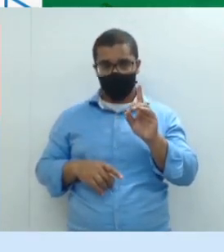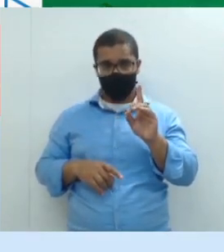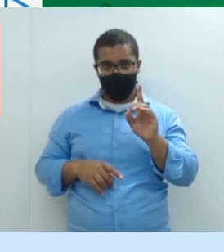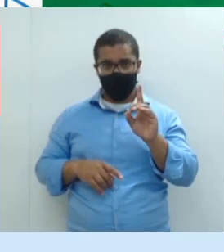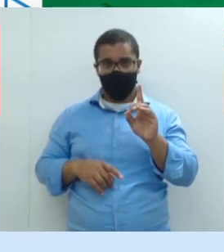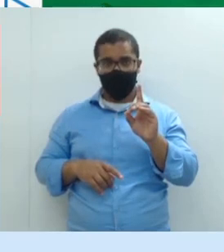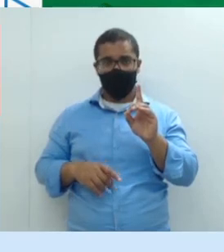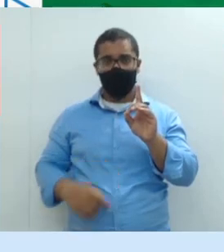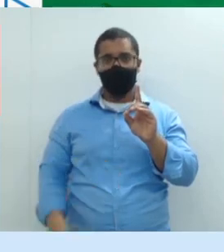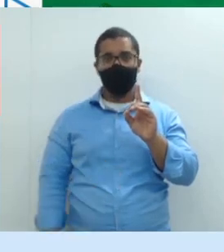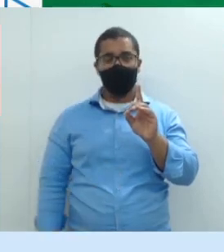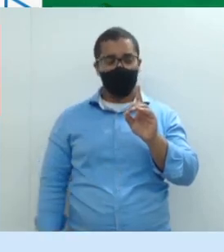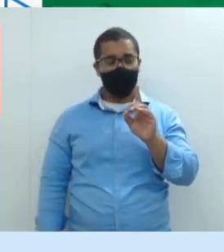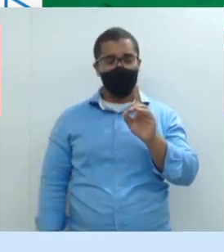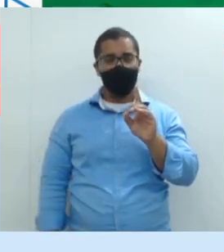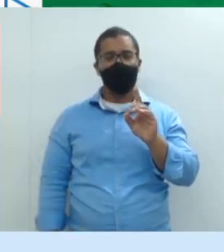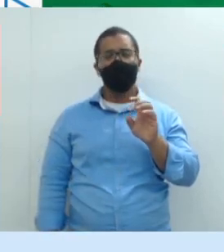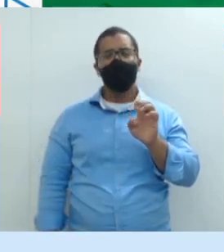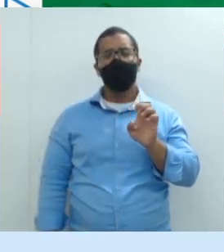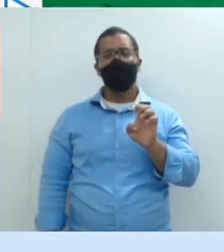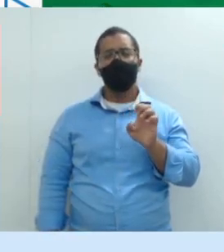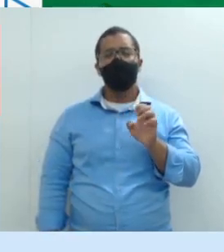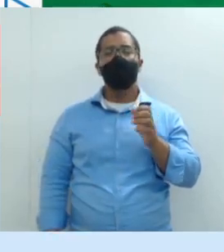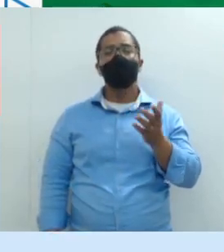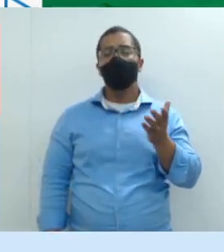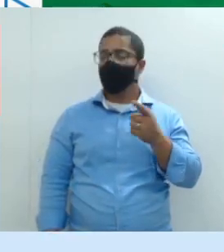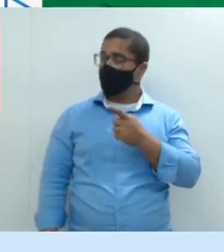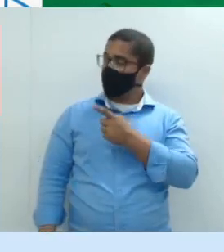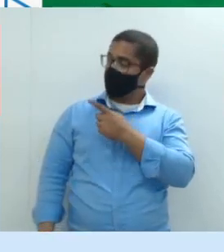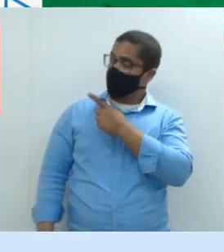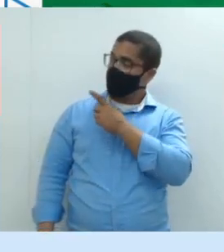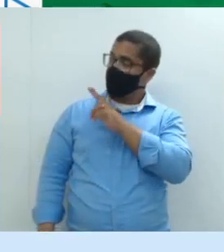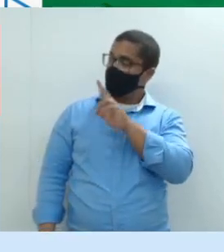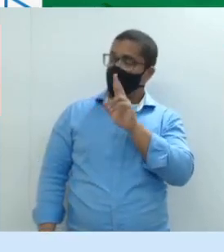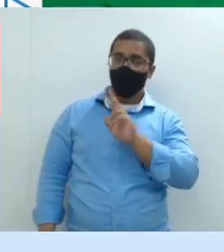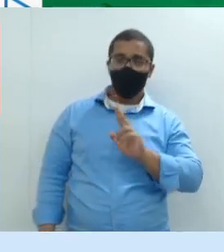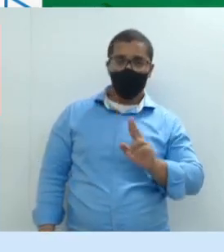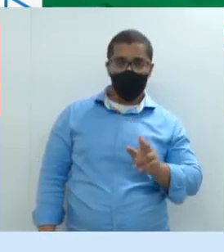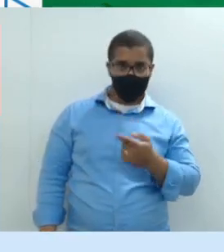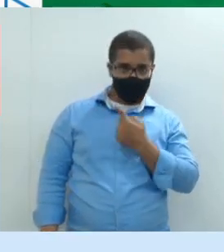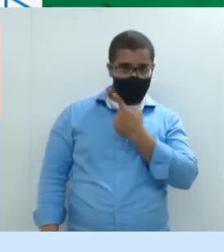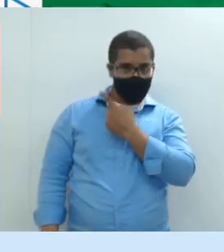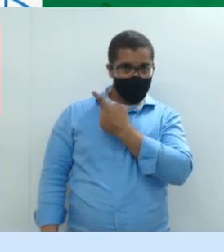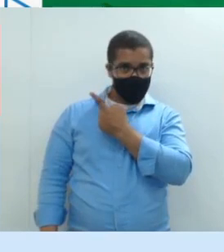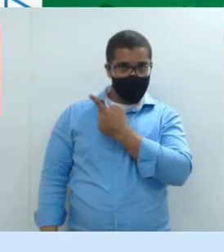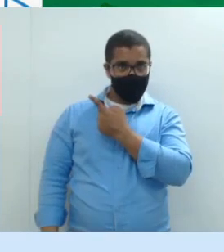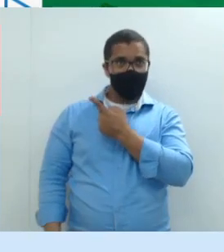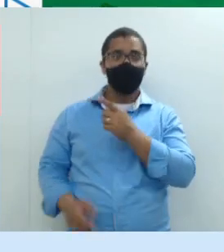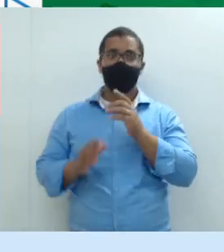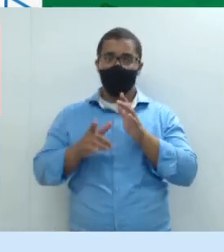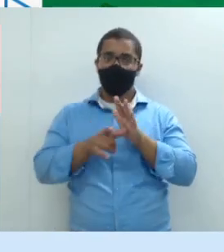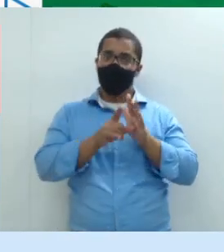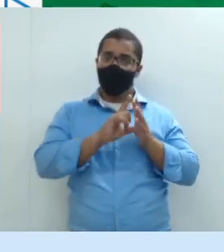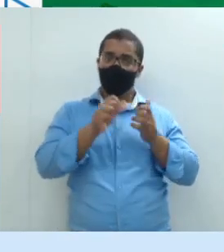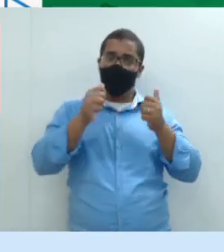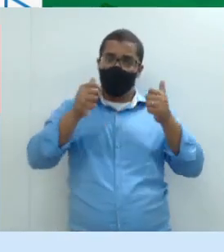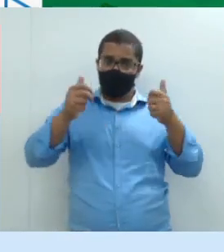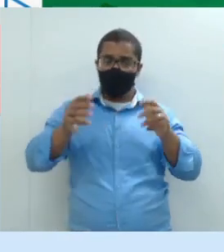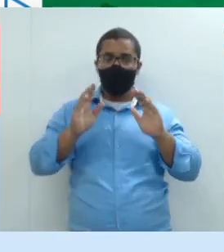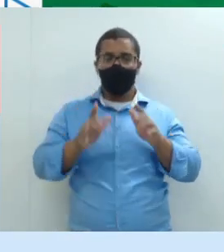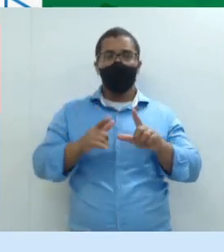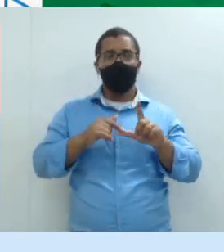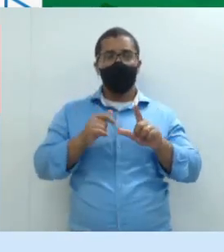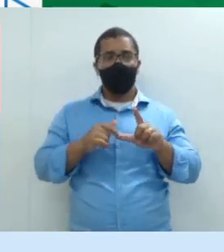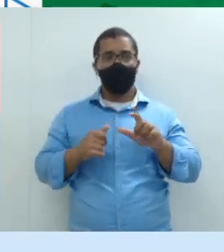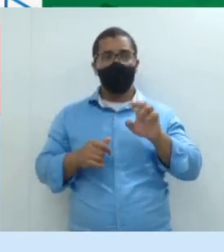Será Santo Antão e São Francisco ou Santo Agostinho e São Tomás de Aquino? Olha só, eu acabei também dando spoiler dessa questão, que é a letra